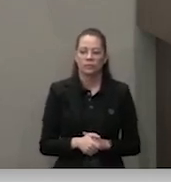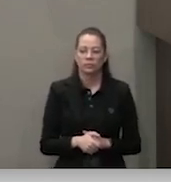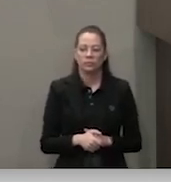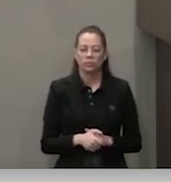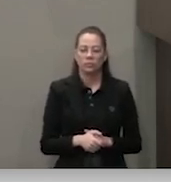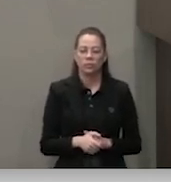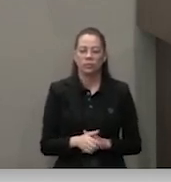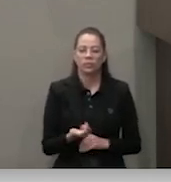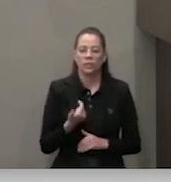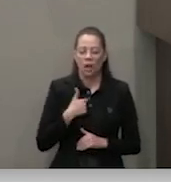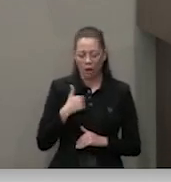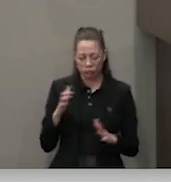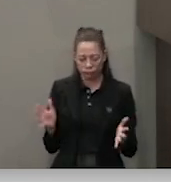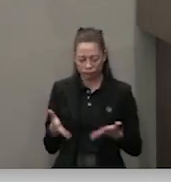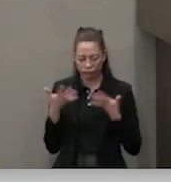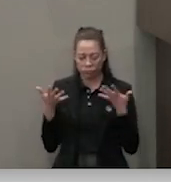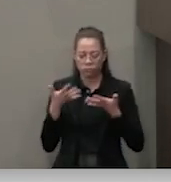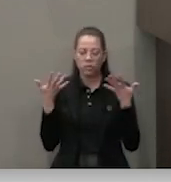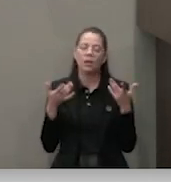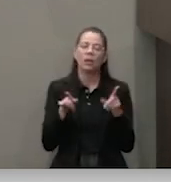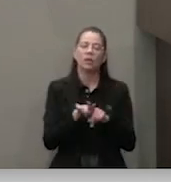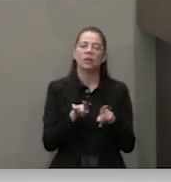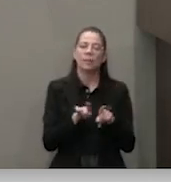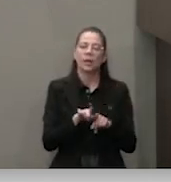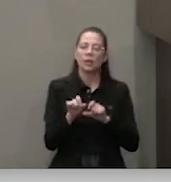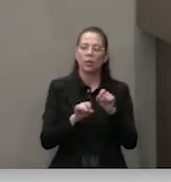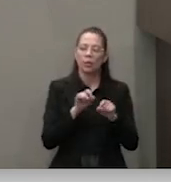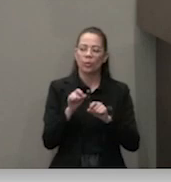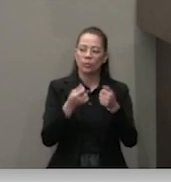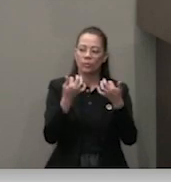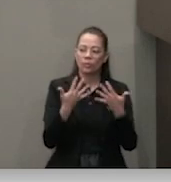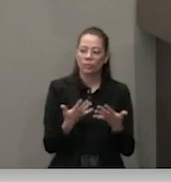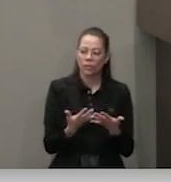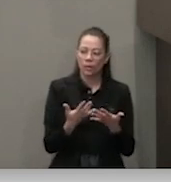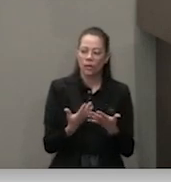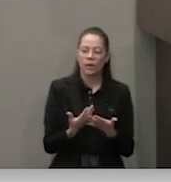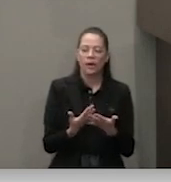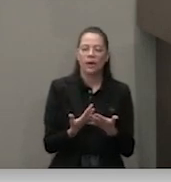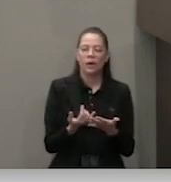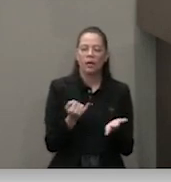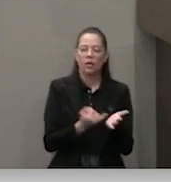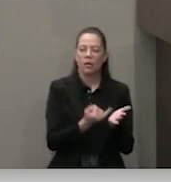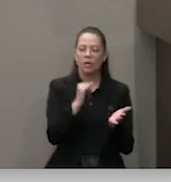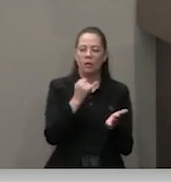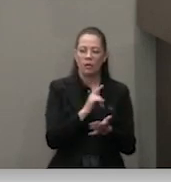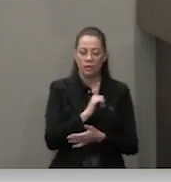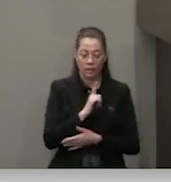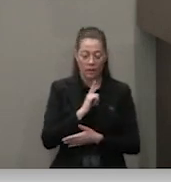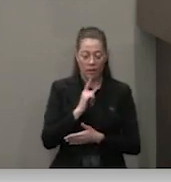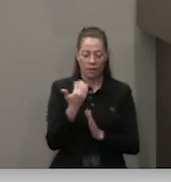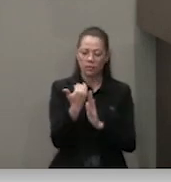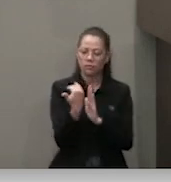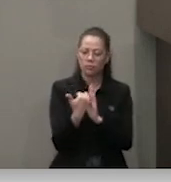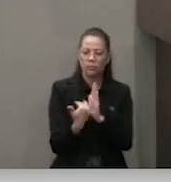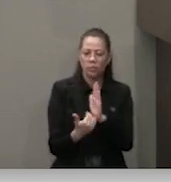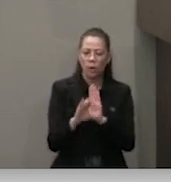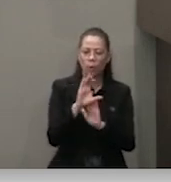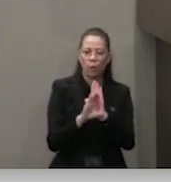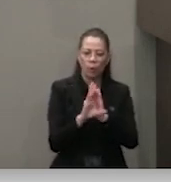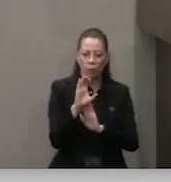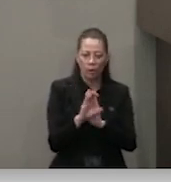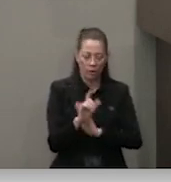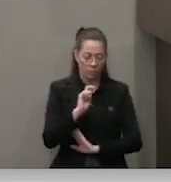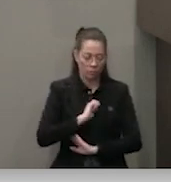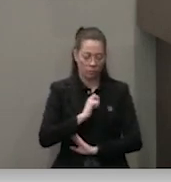que me levou o que me motivou além dos tributos que tem essa nossa delegada a